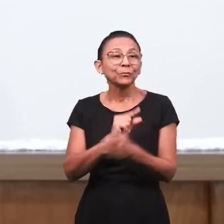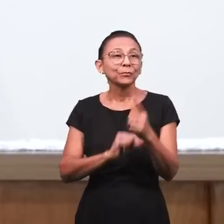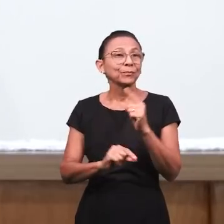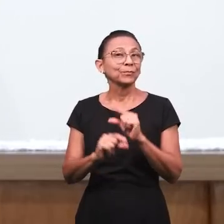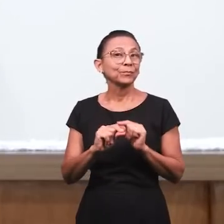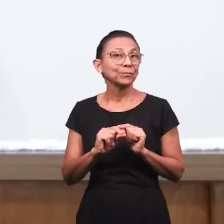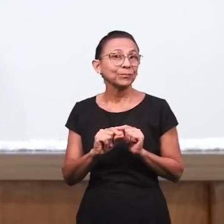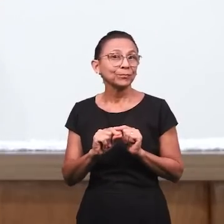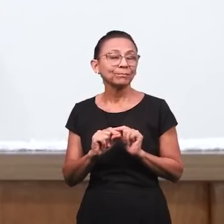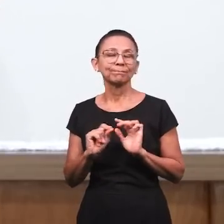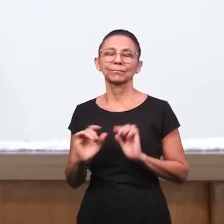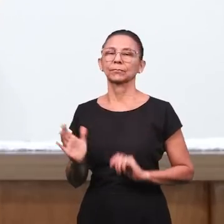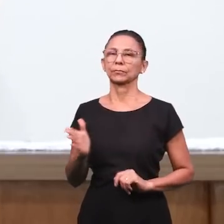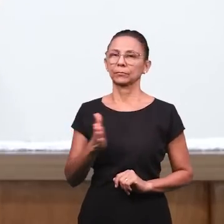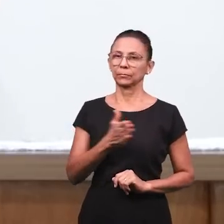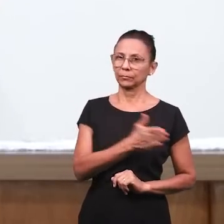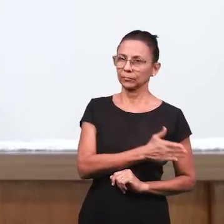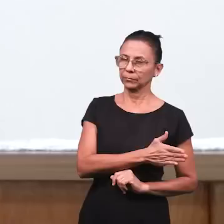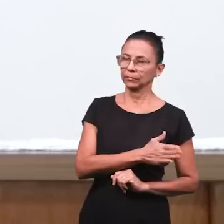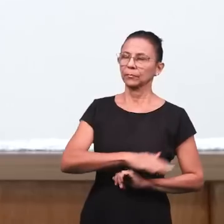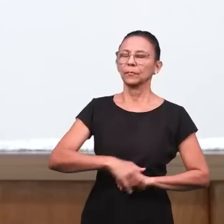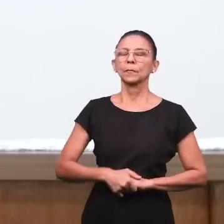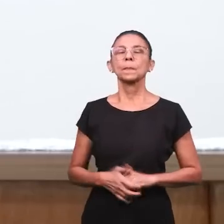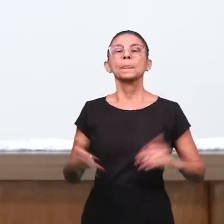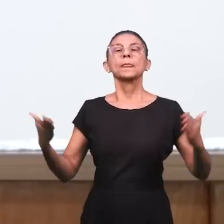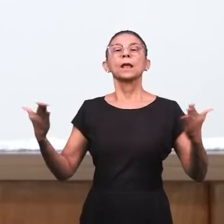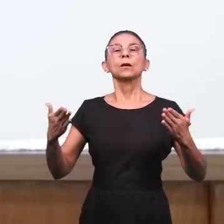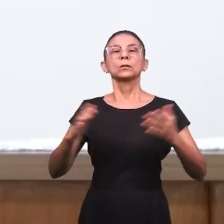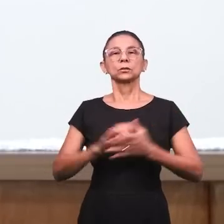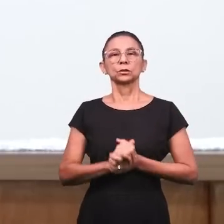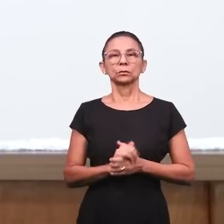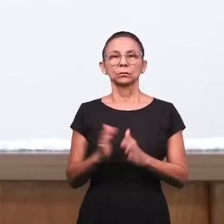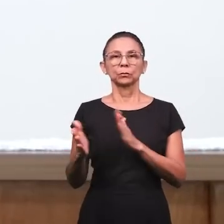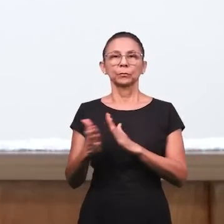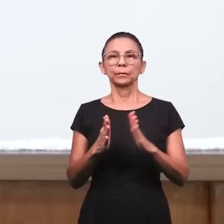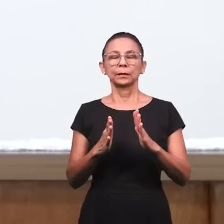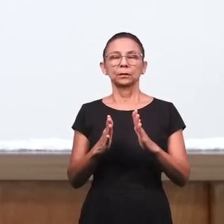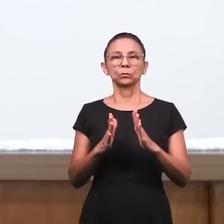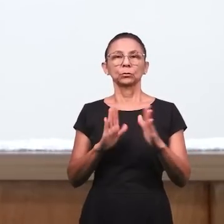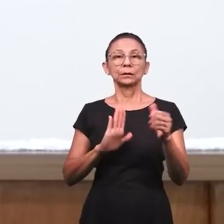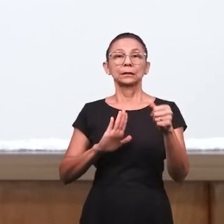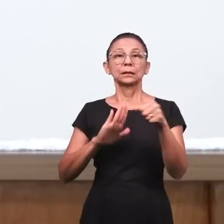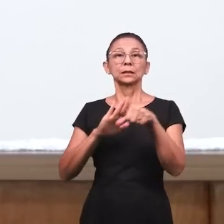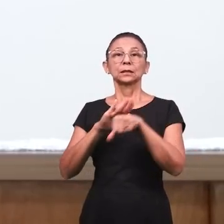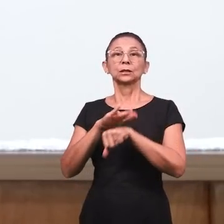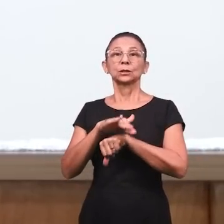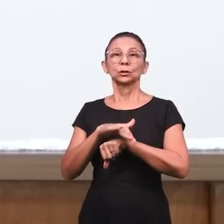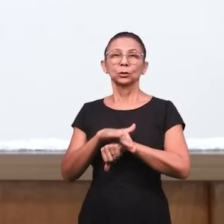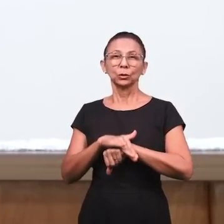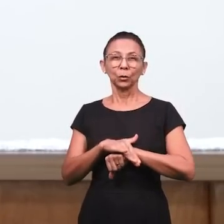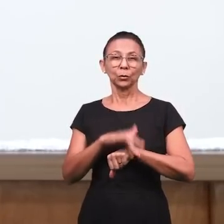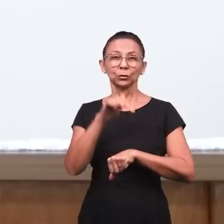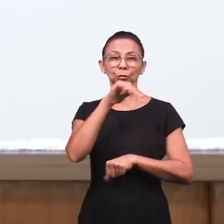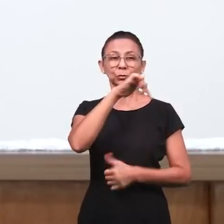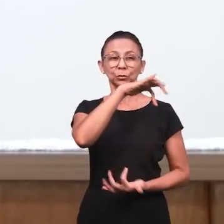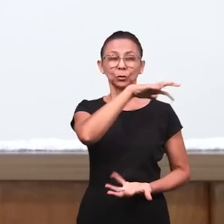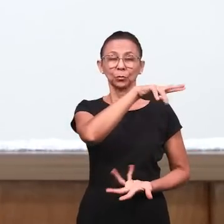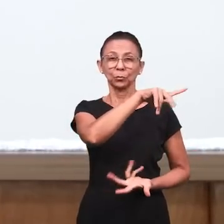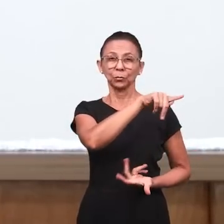profético, que é a noite que vivemos, a igreja ela tem luz, ela